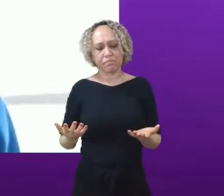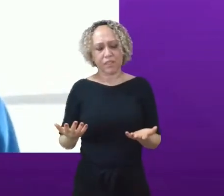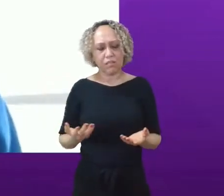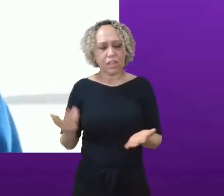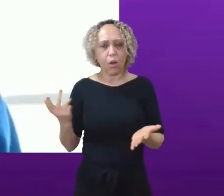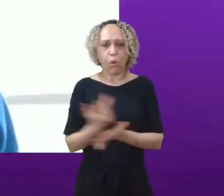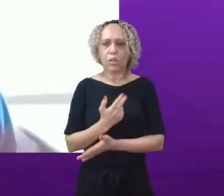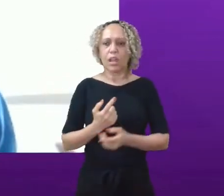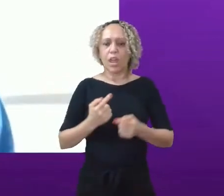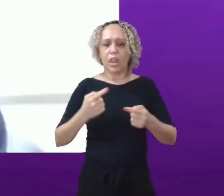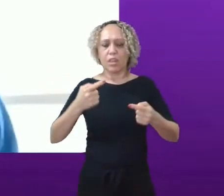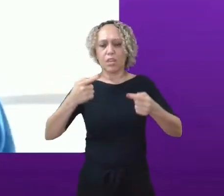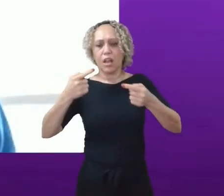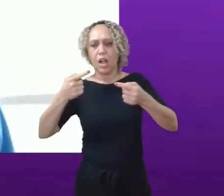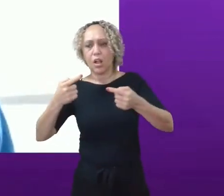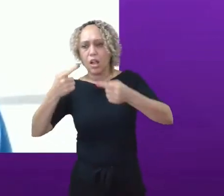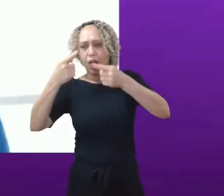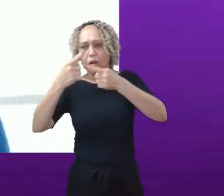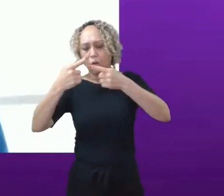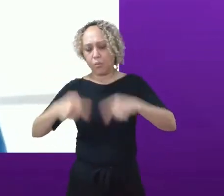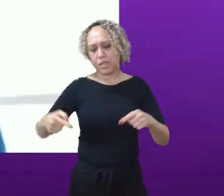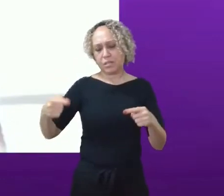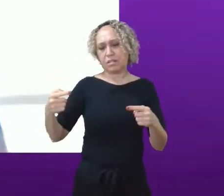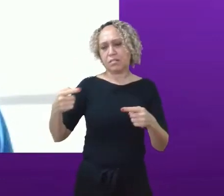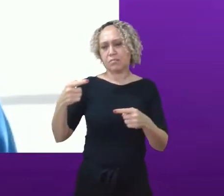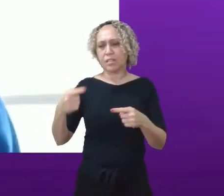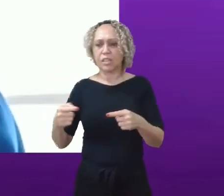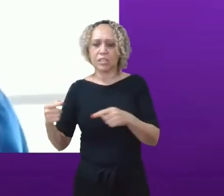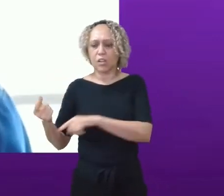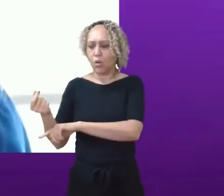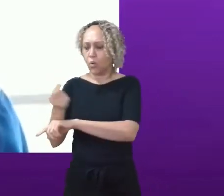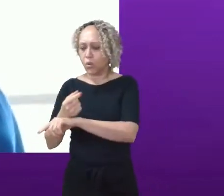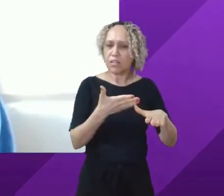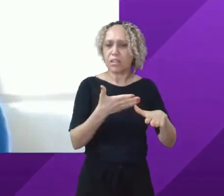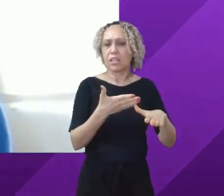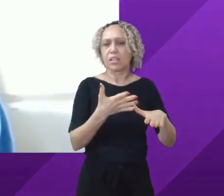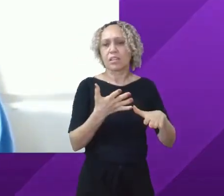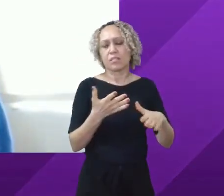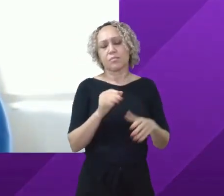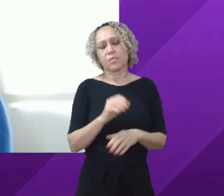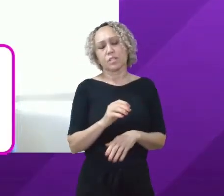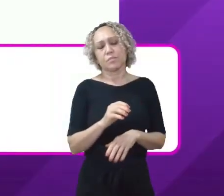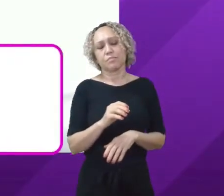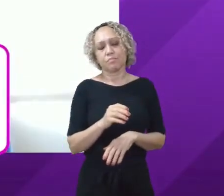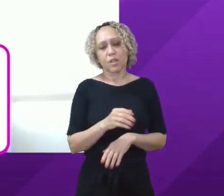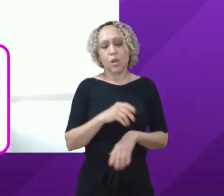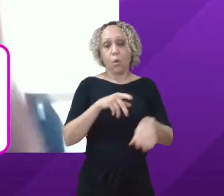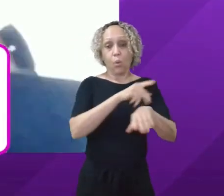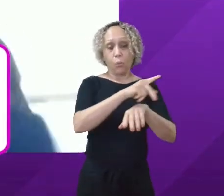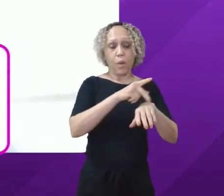dá, né, as relações entre o capital e o trabalho. O Estado tem um papel